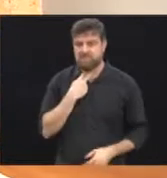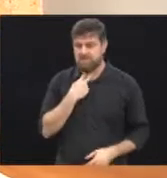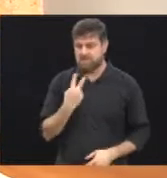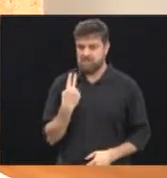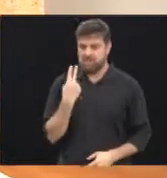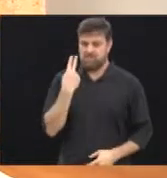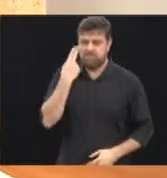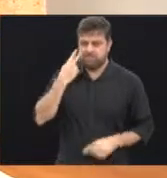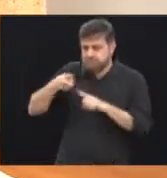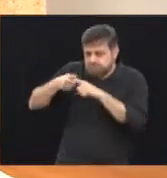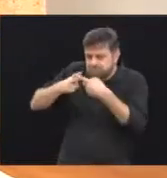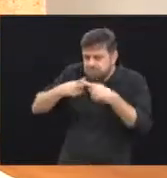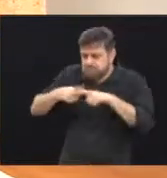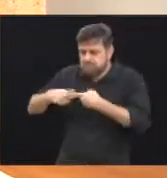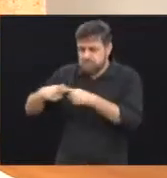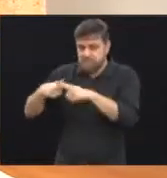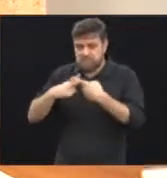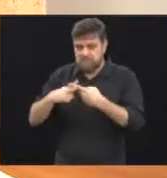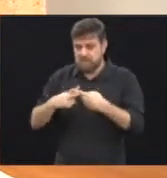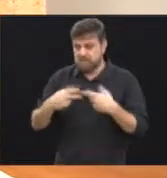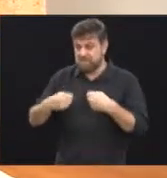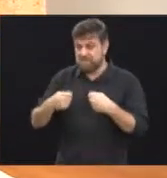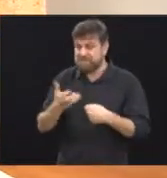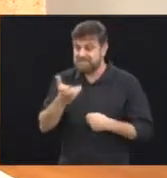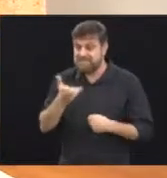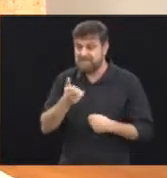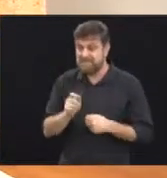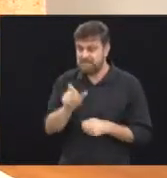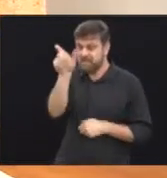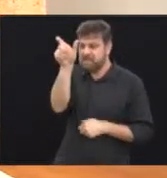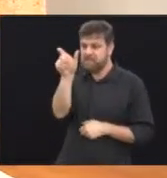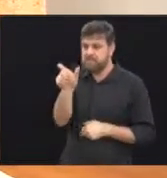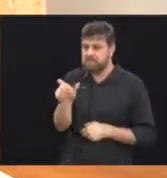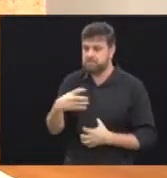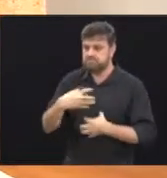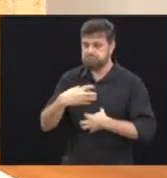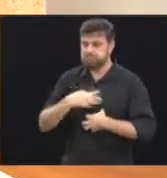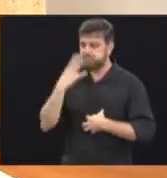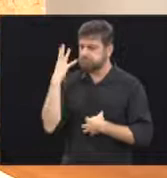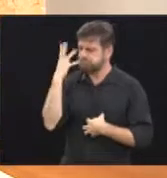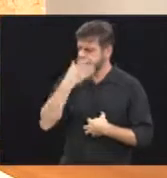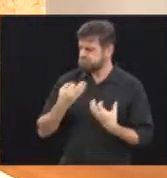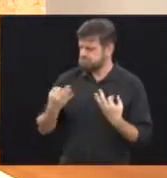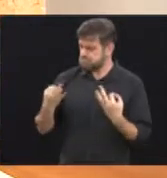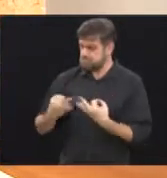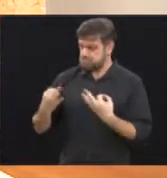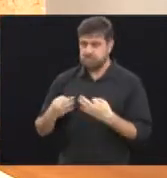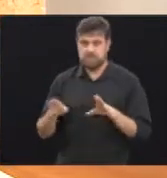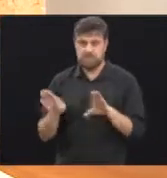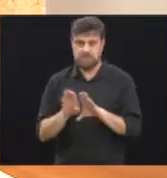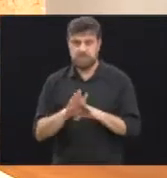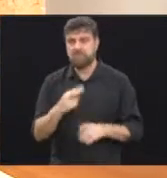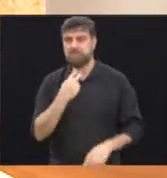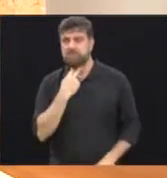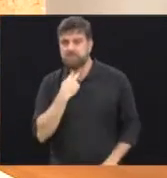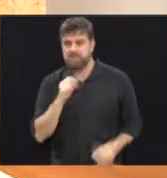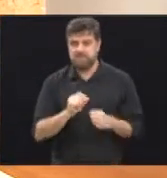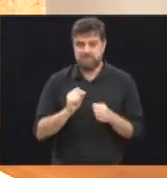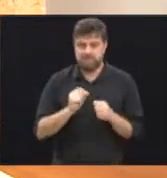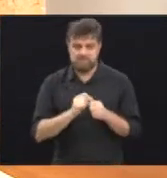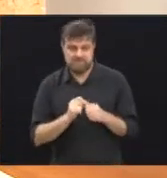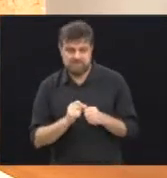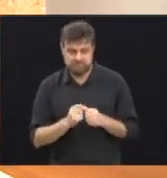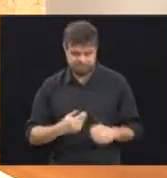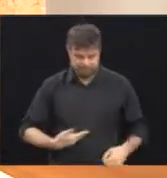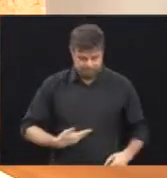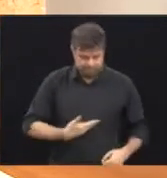plástica reparadora sem buscar um melhor aspecto estético, mesmo nesta cirurgia, e tampouco na cirurgia estética a gente tem que